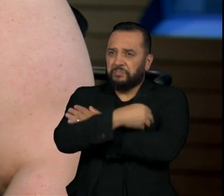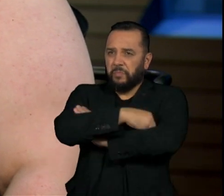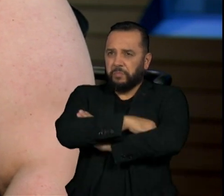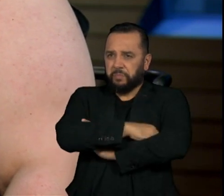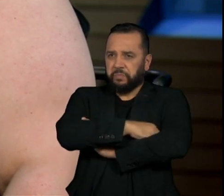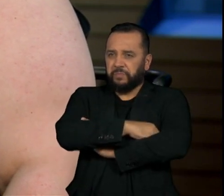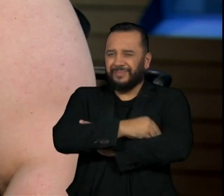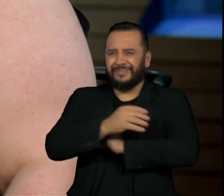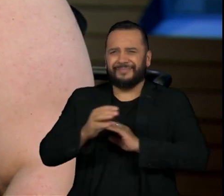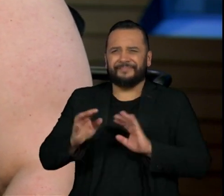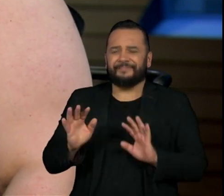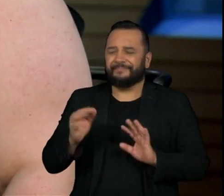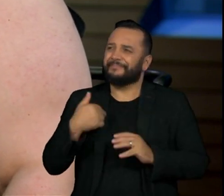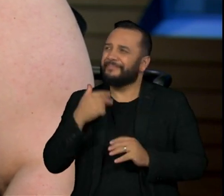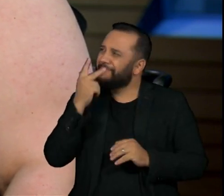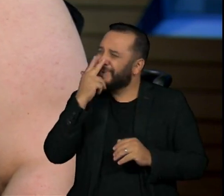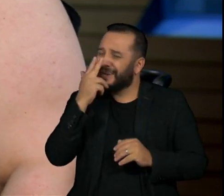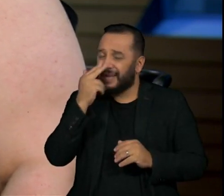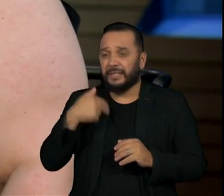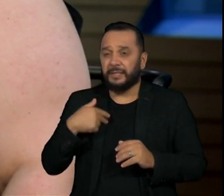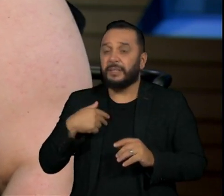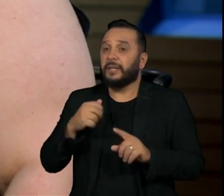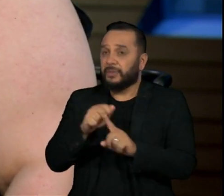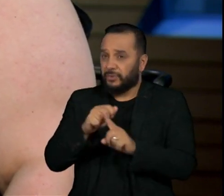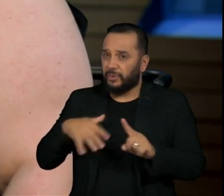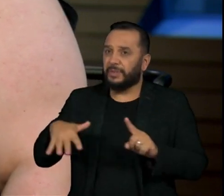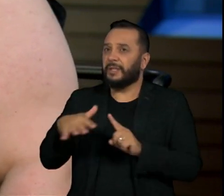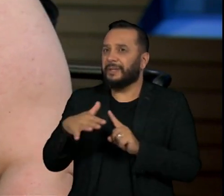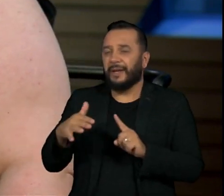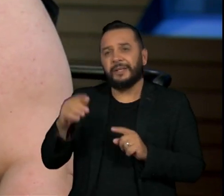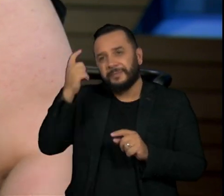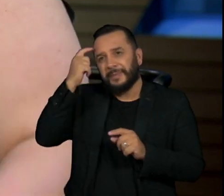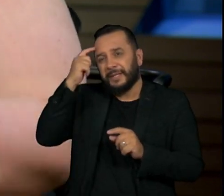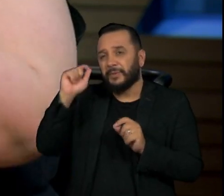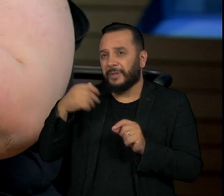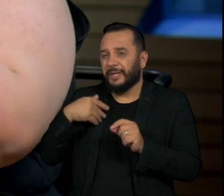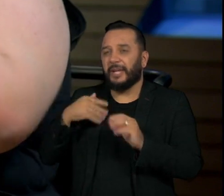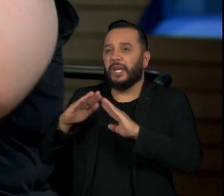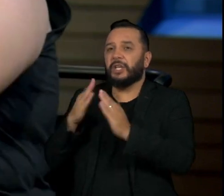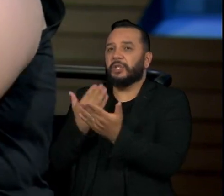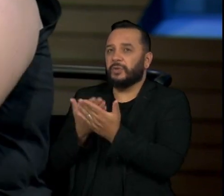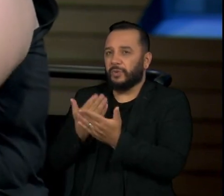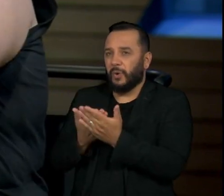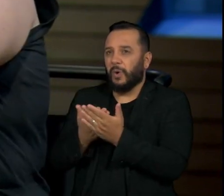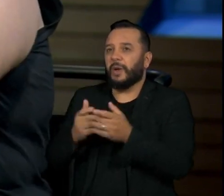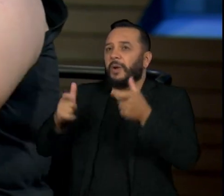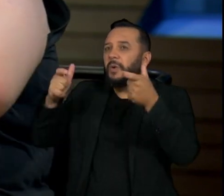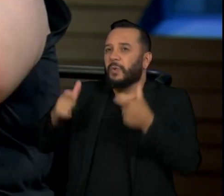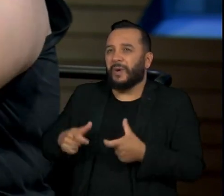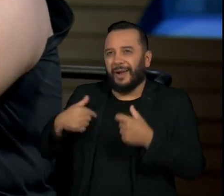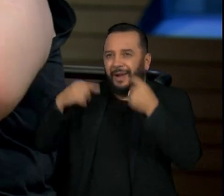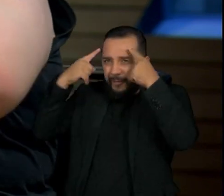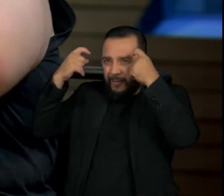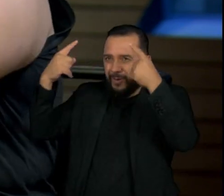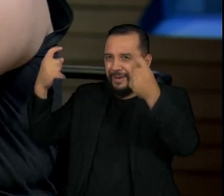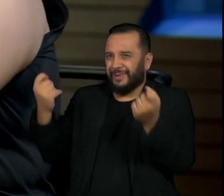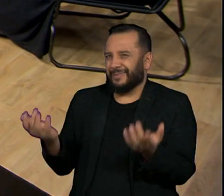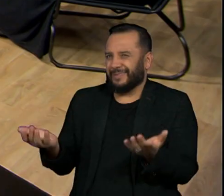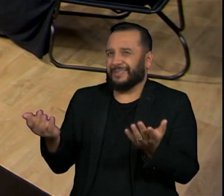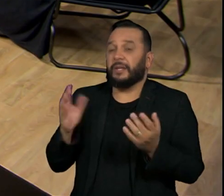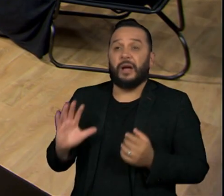ela estabelece para a sociedade a escola como campo de batalha, a escola como espaço de uma violência que está ali,